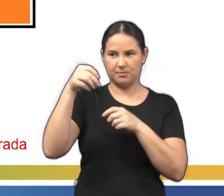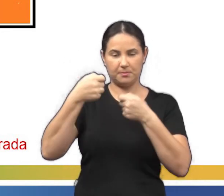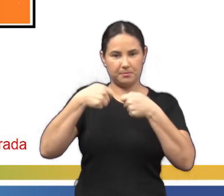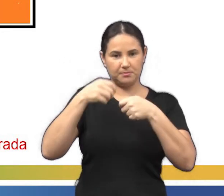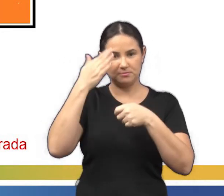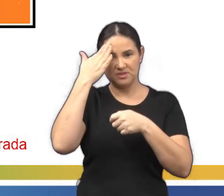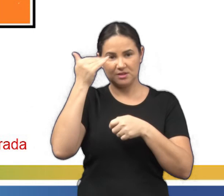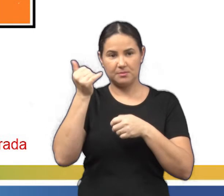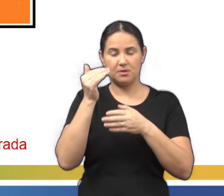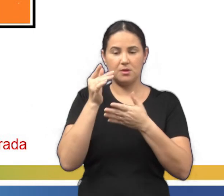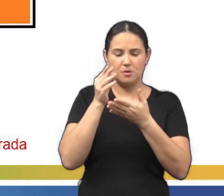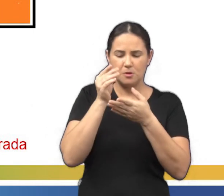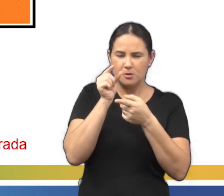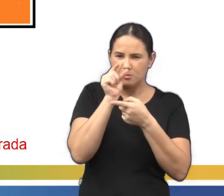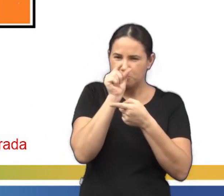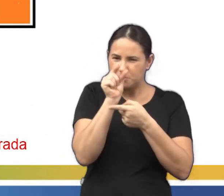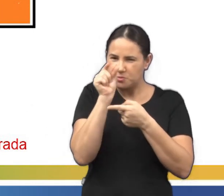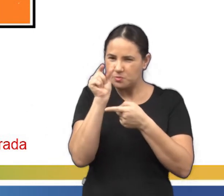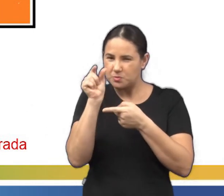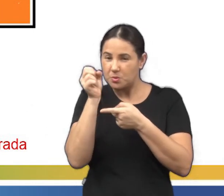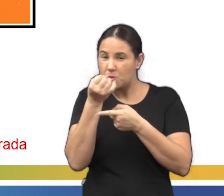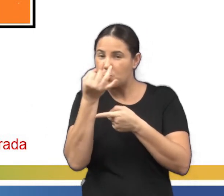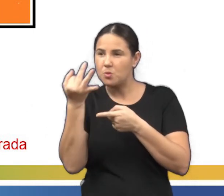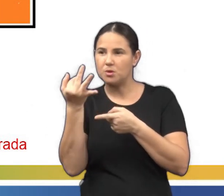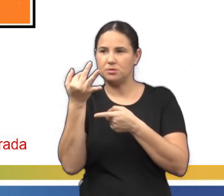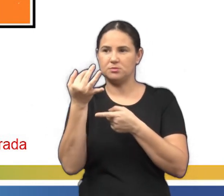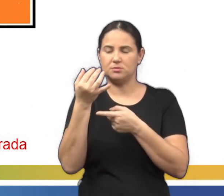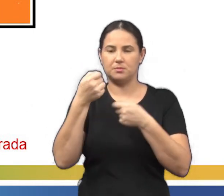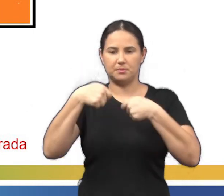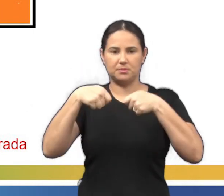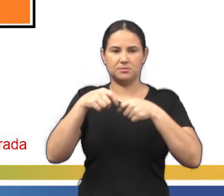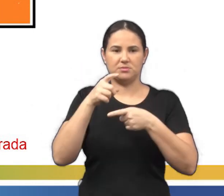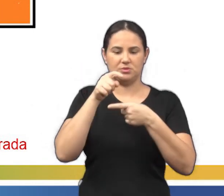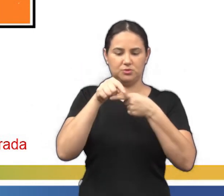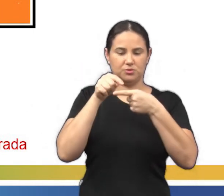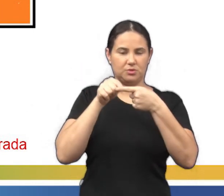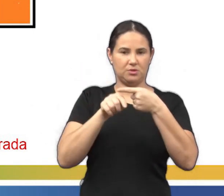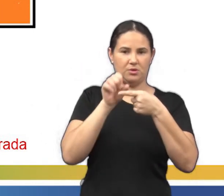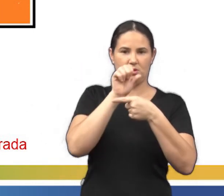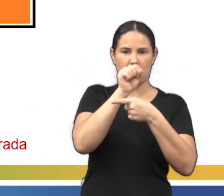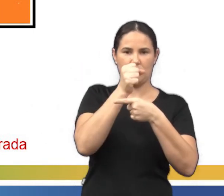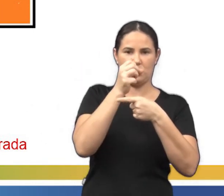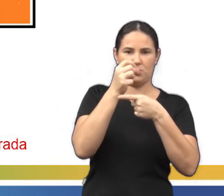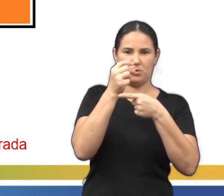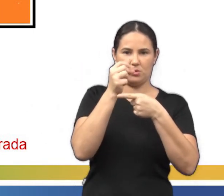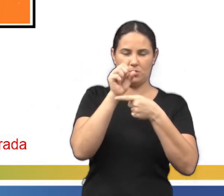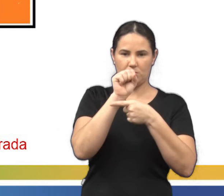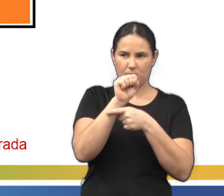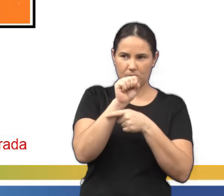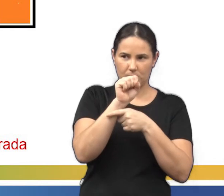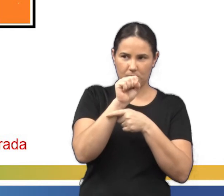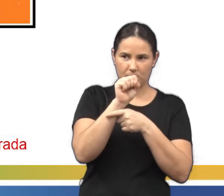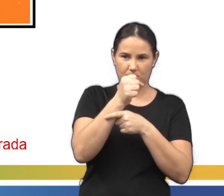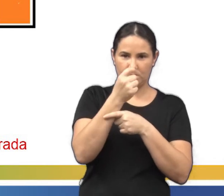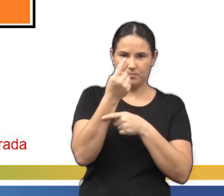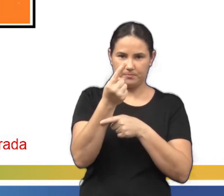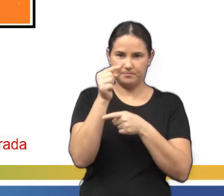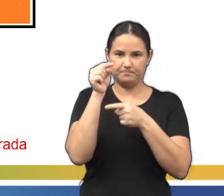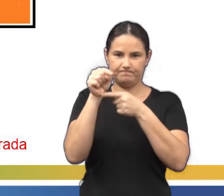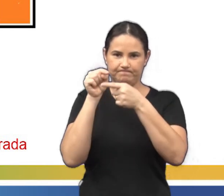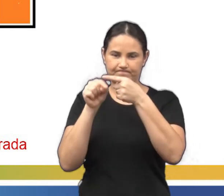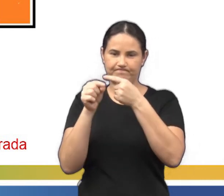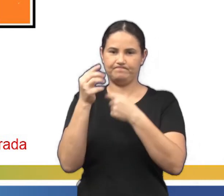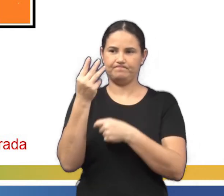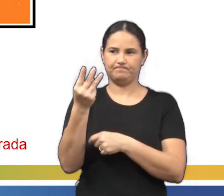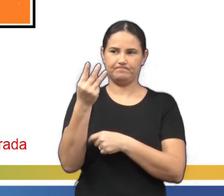para vocês? Se eu fizer 81 dividido por 3, eu sei quanto que é cada um desses pedacinhos alaranjados aí.